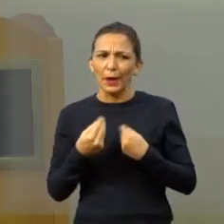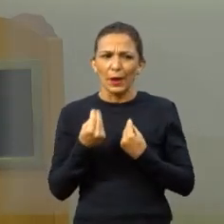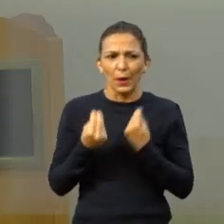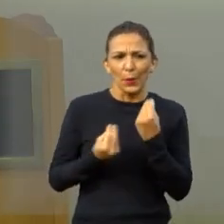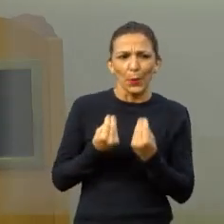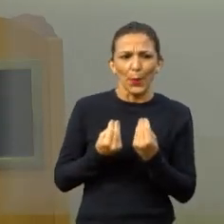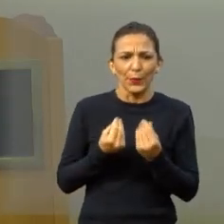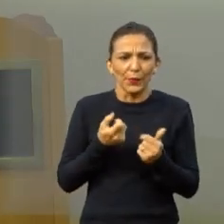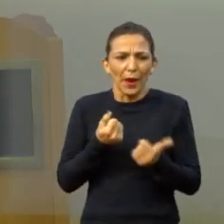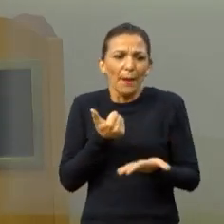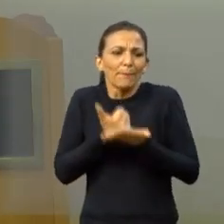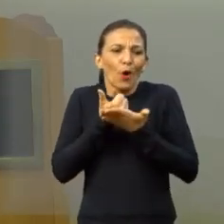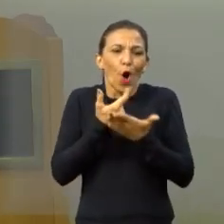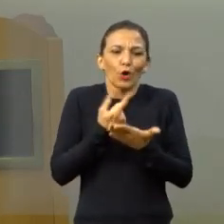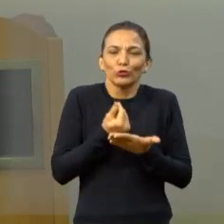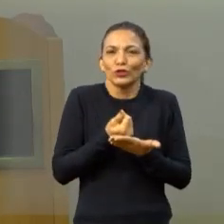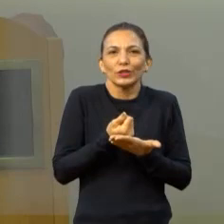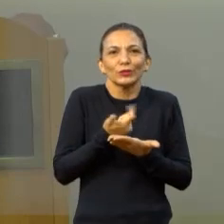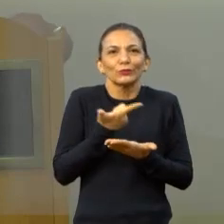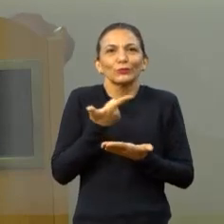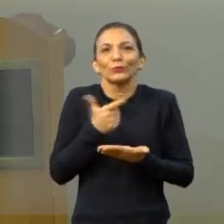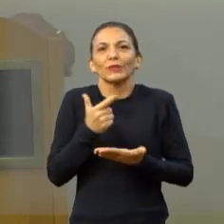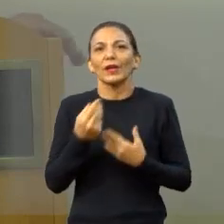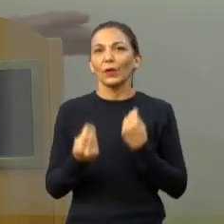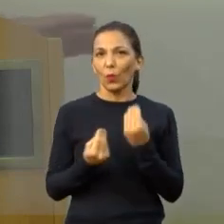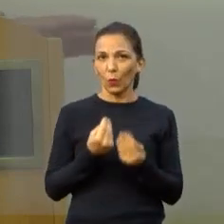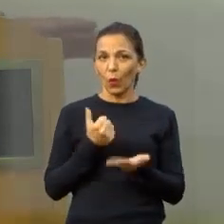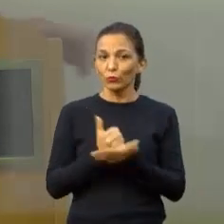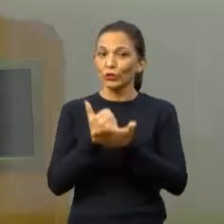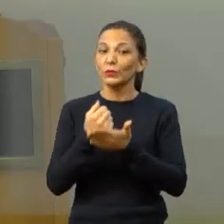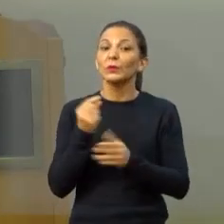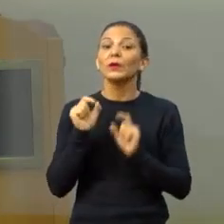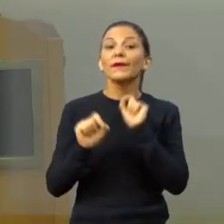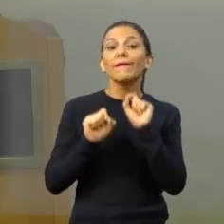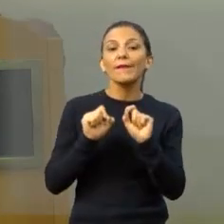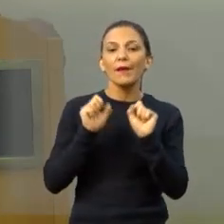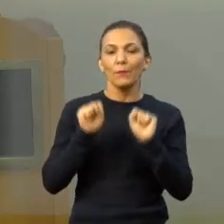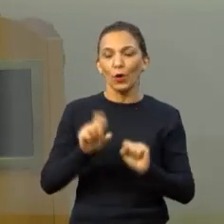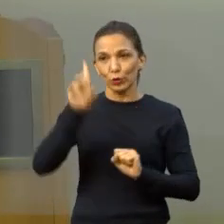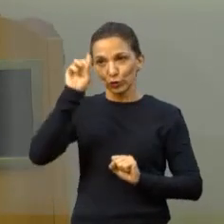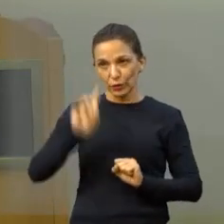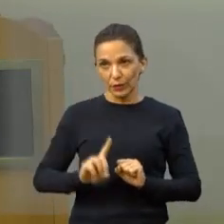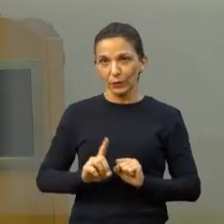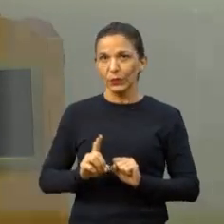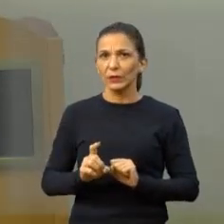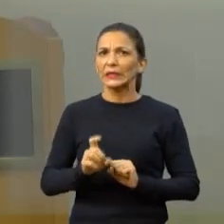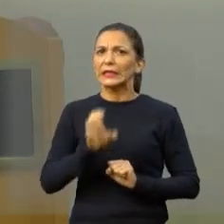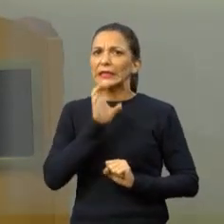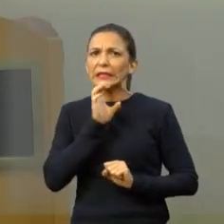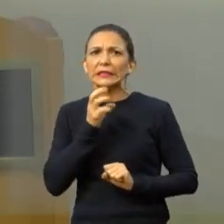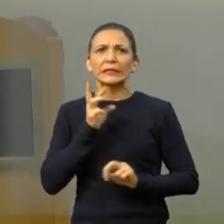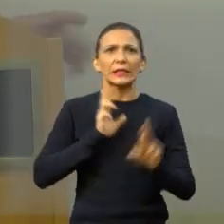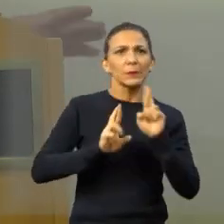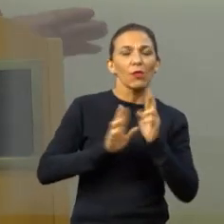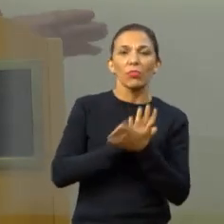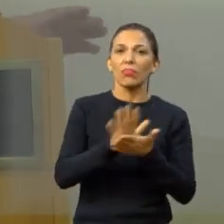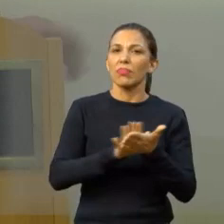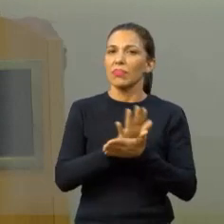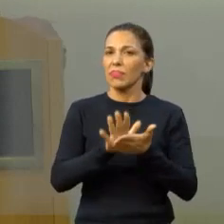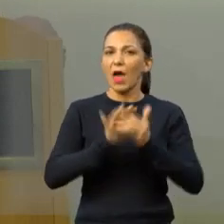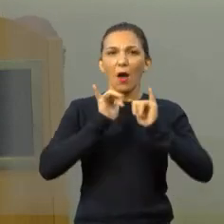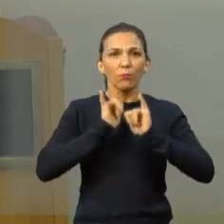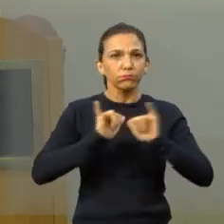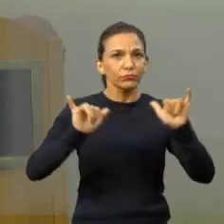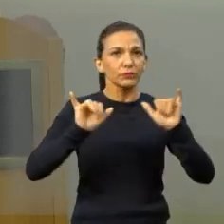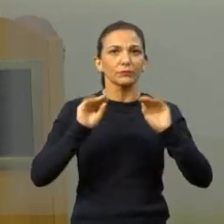consegue o auxílio Vera como é que funciona não é para quem quer o auxílio mas depois eu não fiz Nenhuma crítica só fiz a notícia só